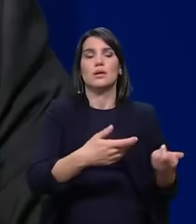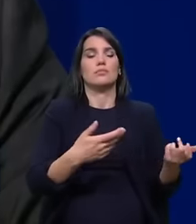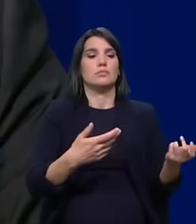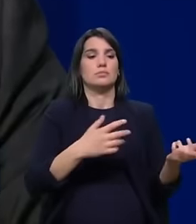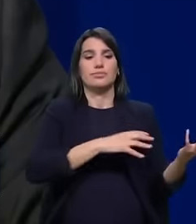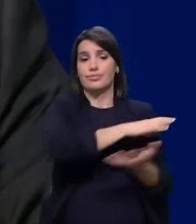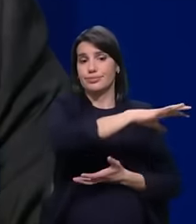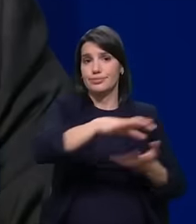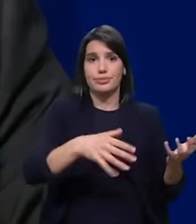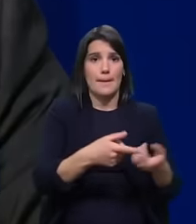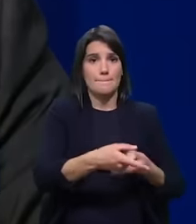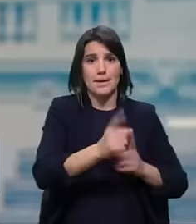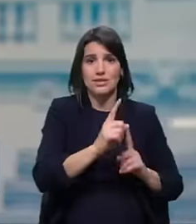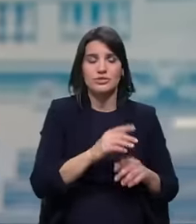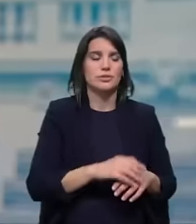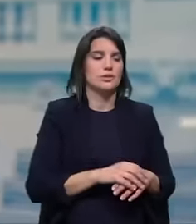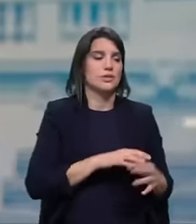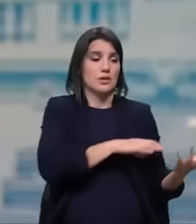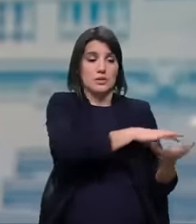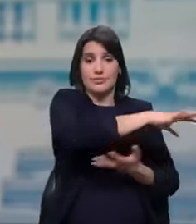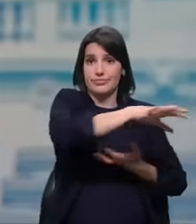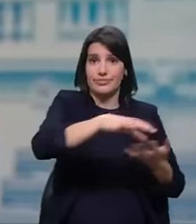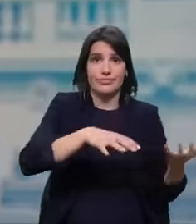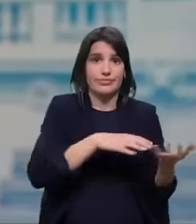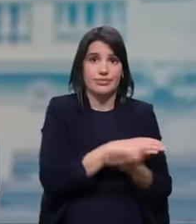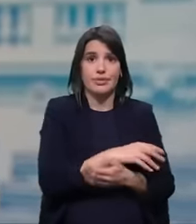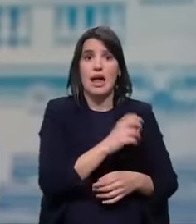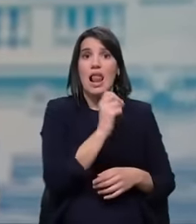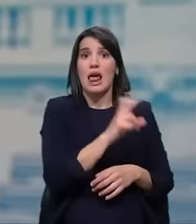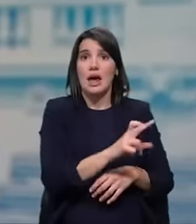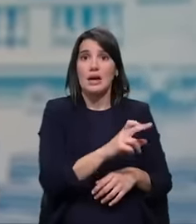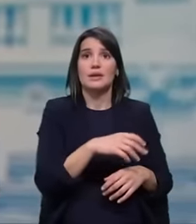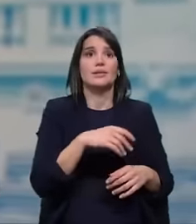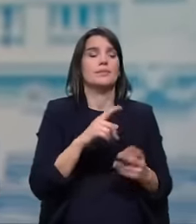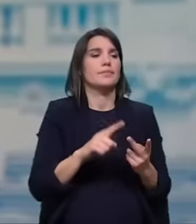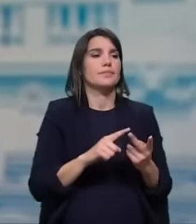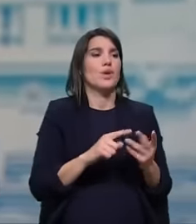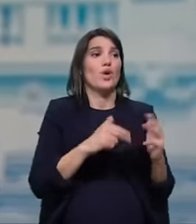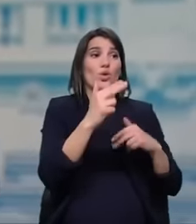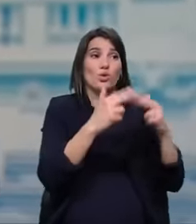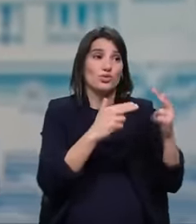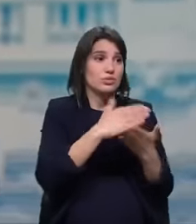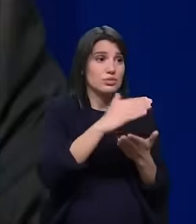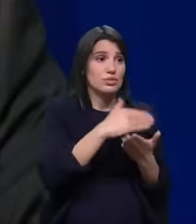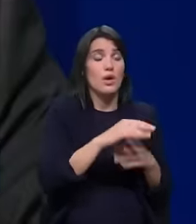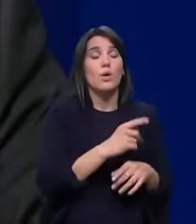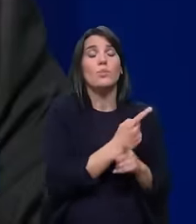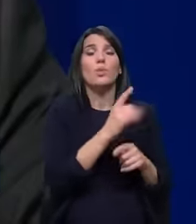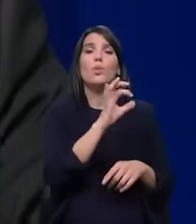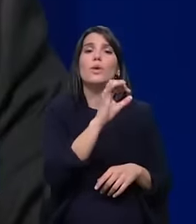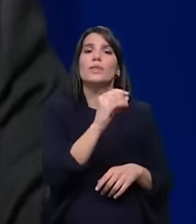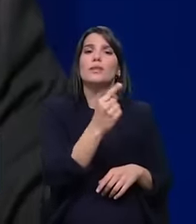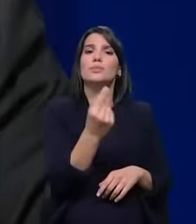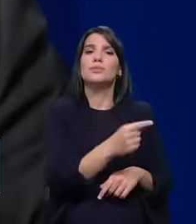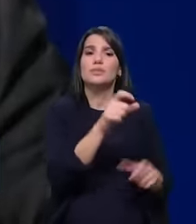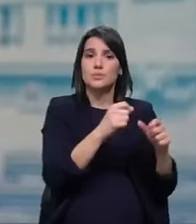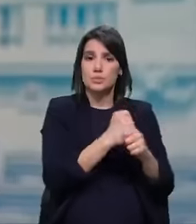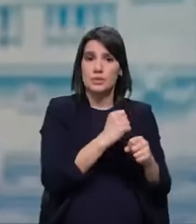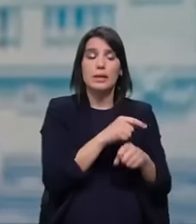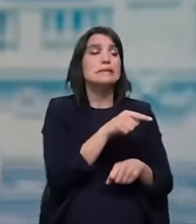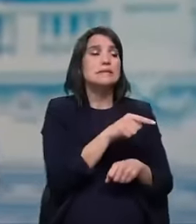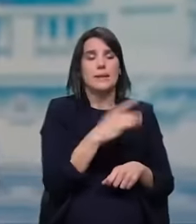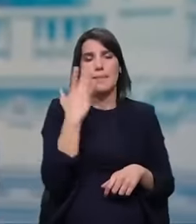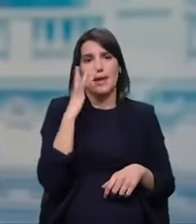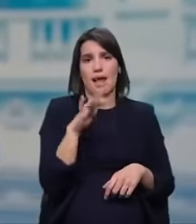o caos nas pescas, significa o caos nos lares, significa o caos na construção, onde 80% dos trabalhadores são